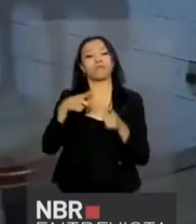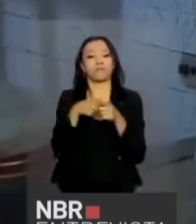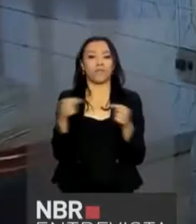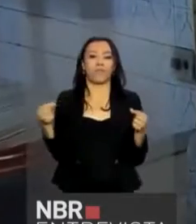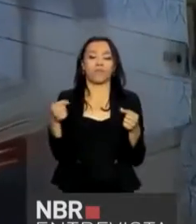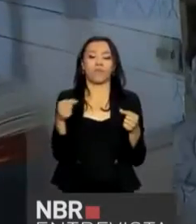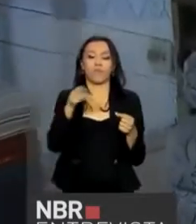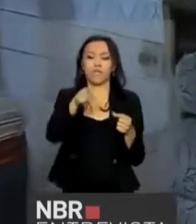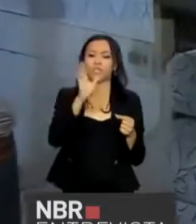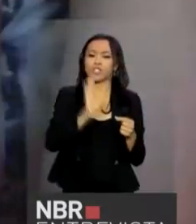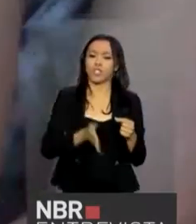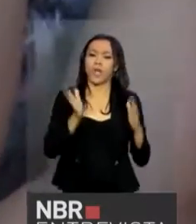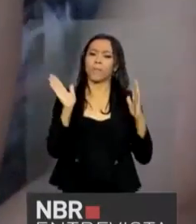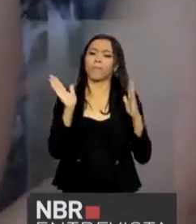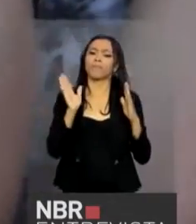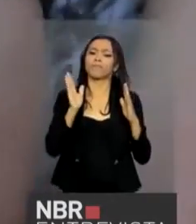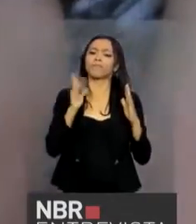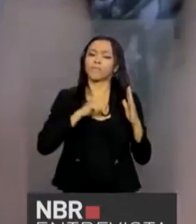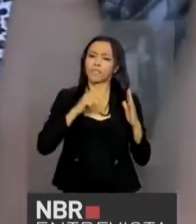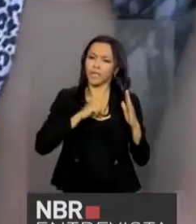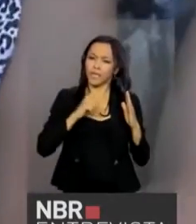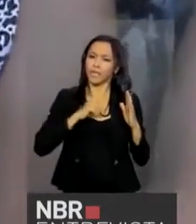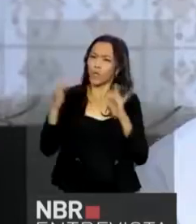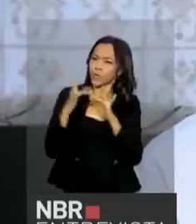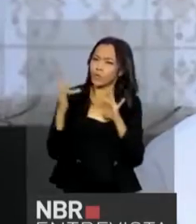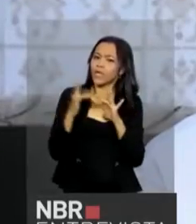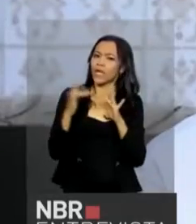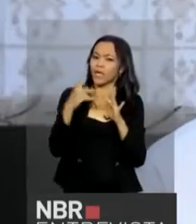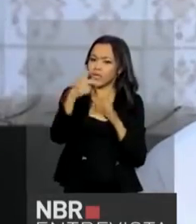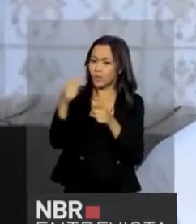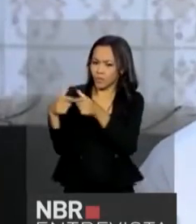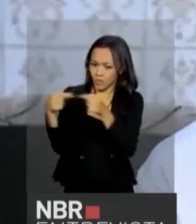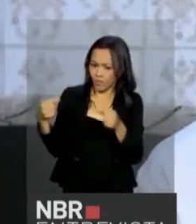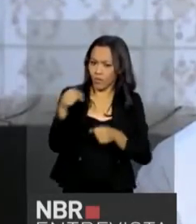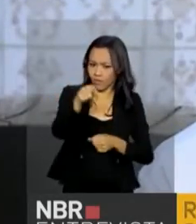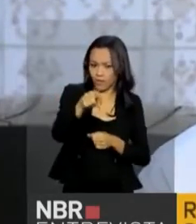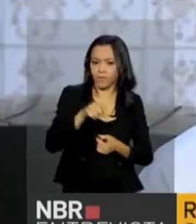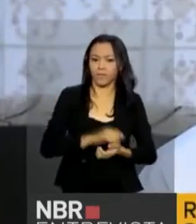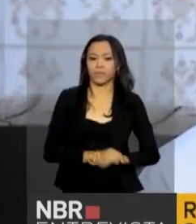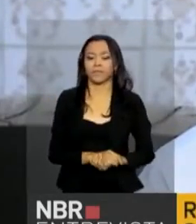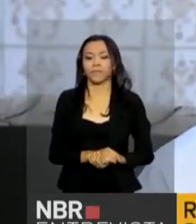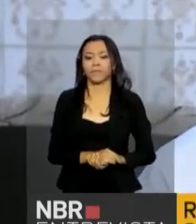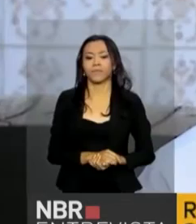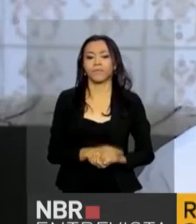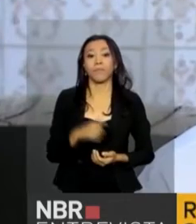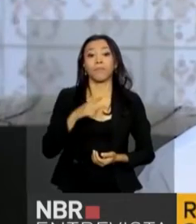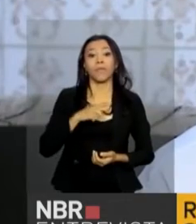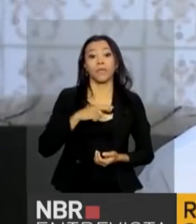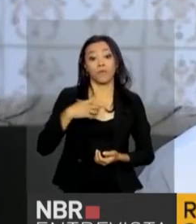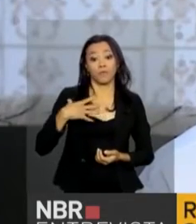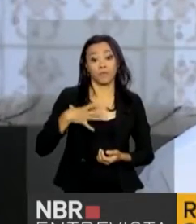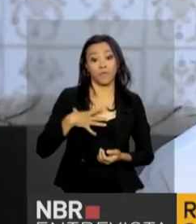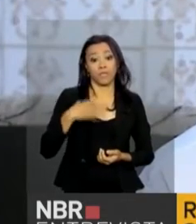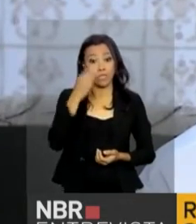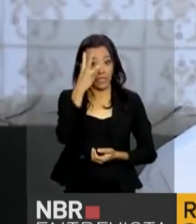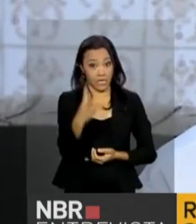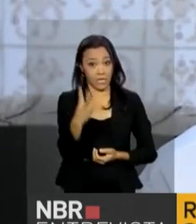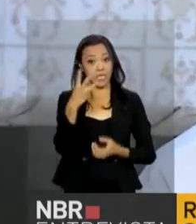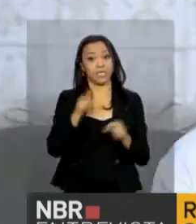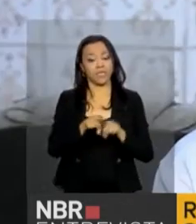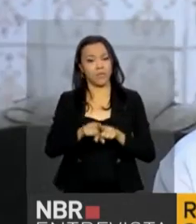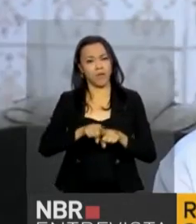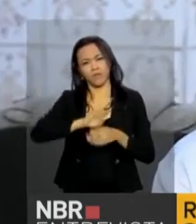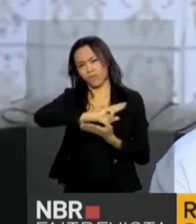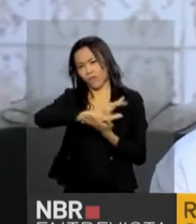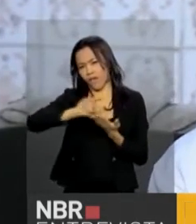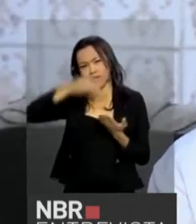e tem ligações fortes com o país oriental tem 13 irmãos lá em vários sobrinhos